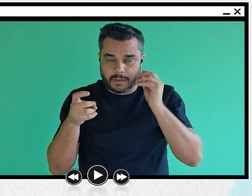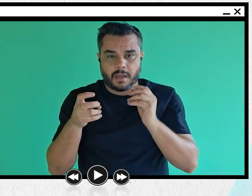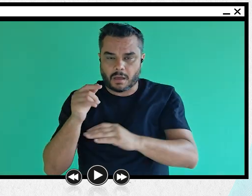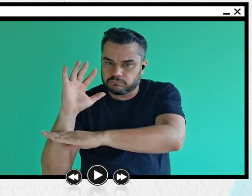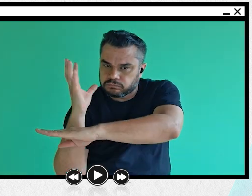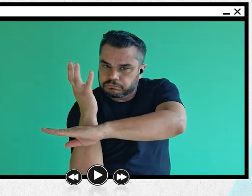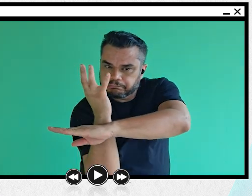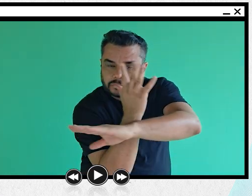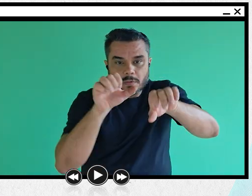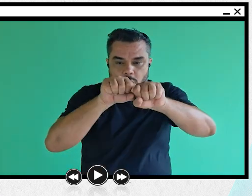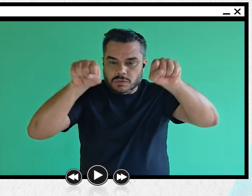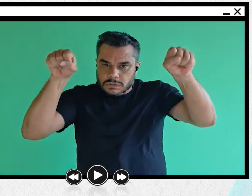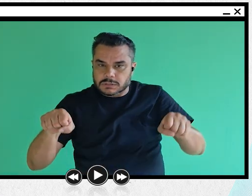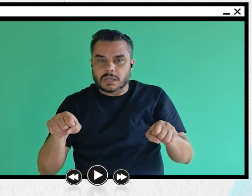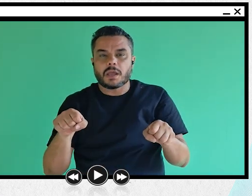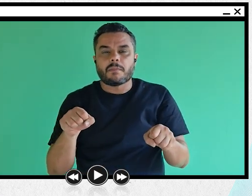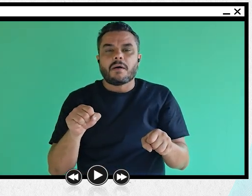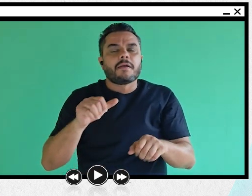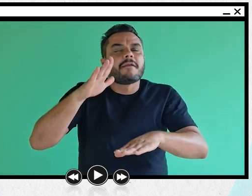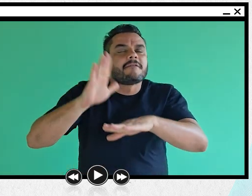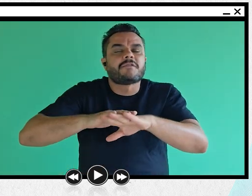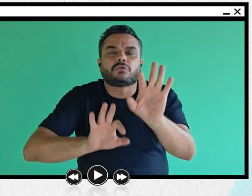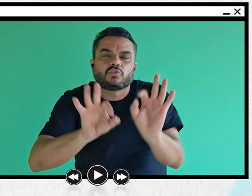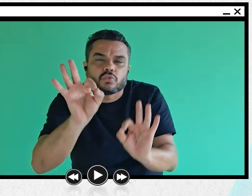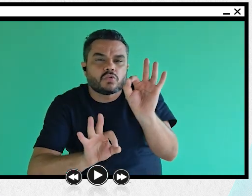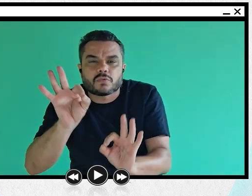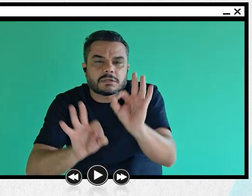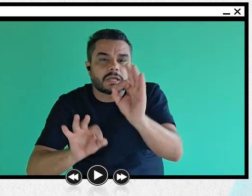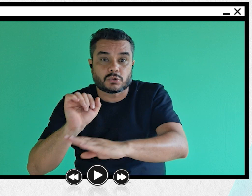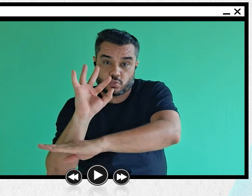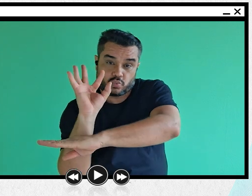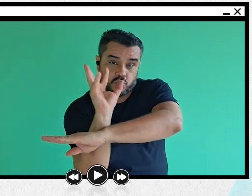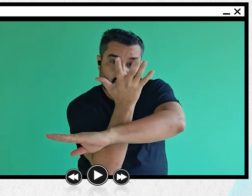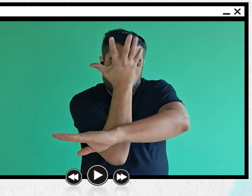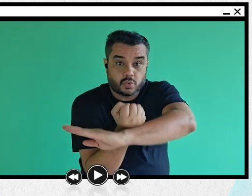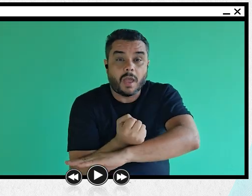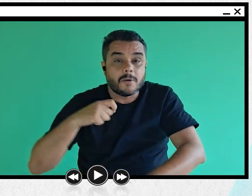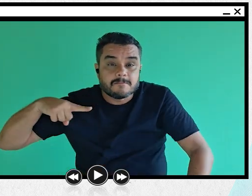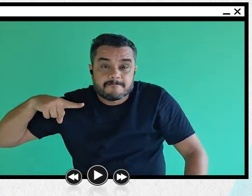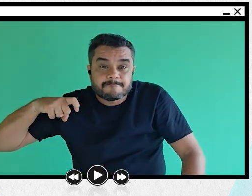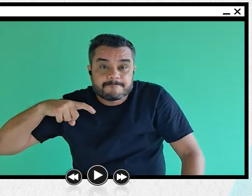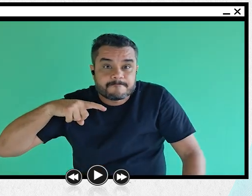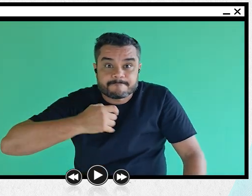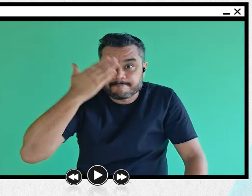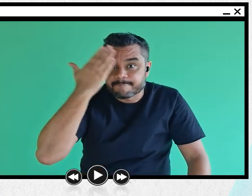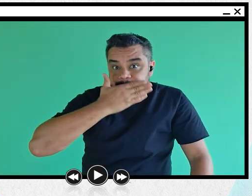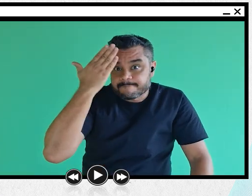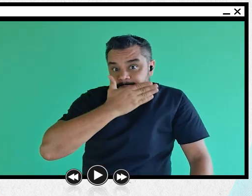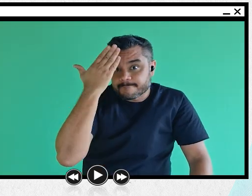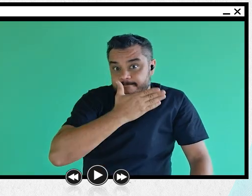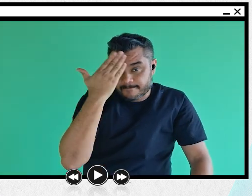né, o sistema, quem faz, na verdade, o grosso do tratamento num jardim filtrante são micro-organismos, né, que são